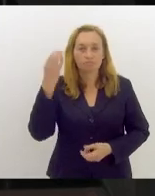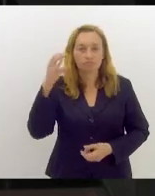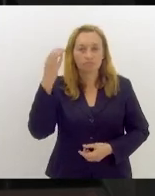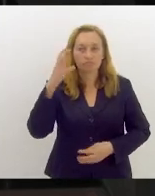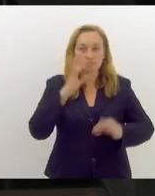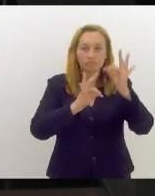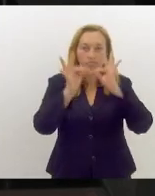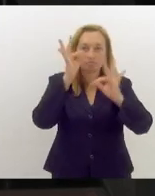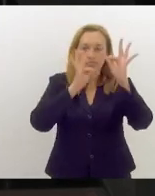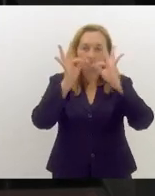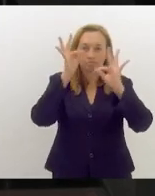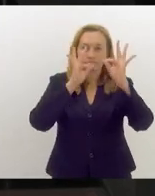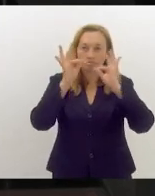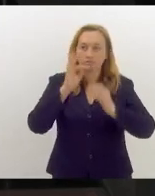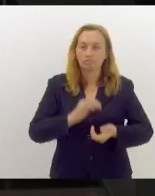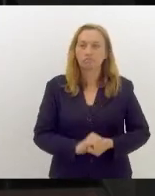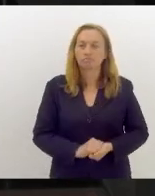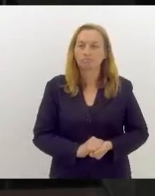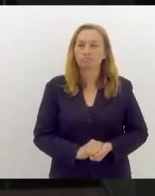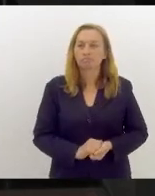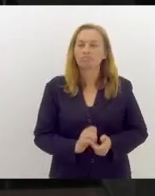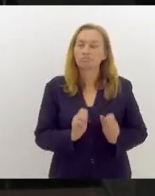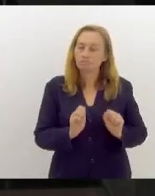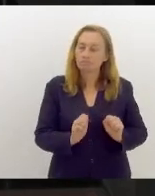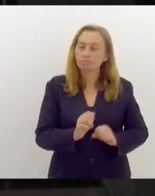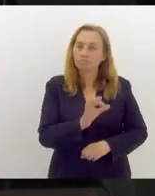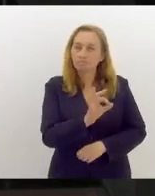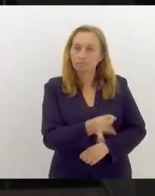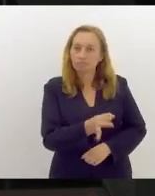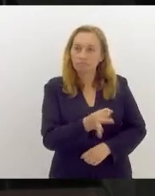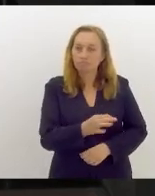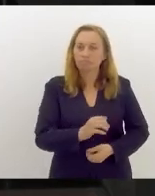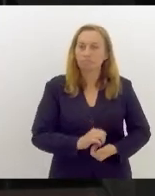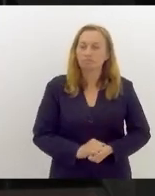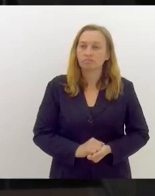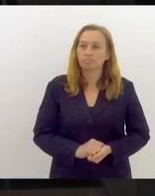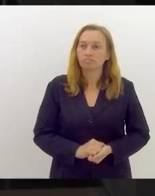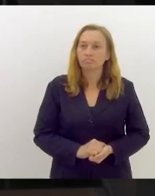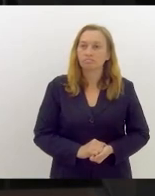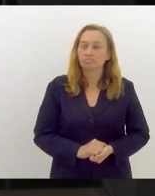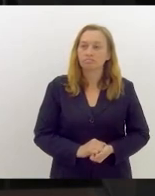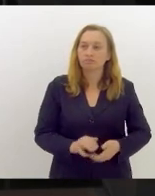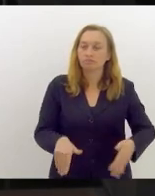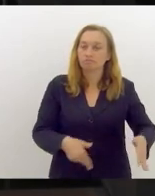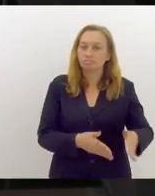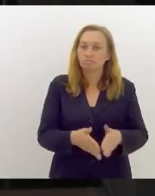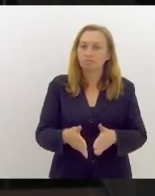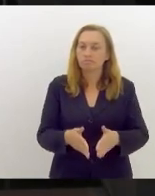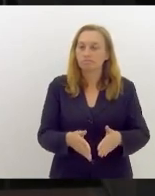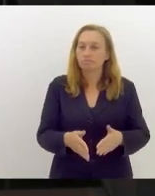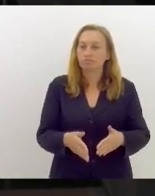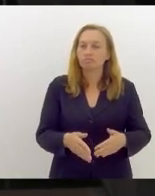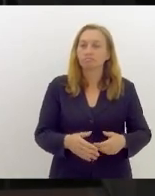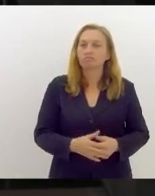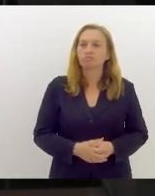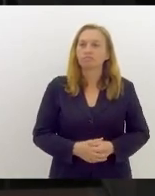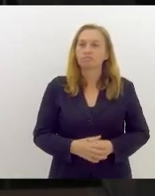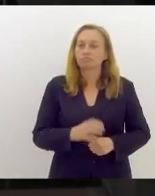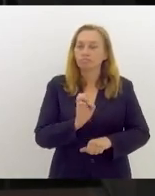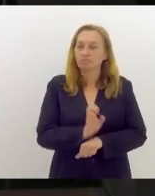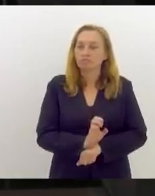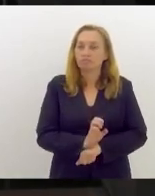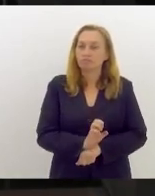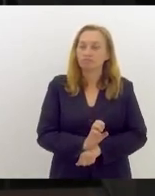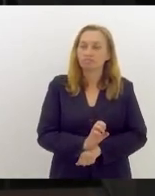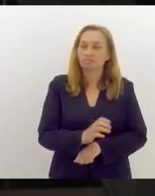e tecnologia e que possa de fato nos encaminhar para um Estado de